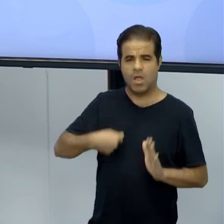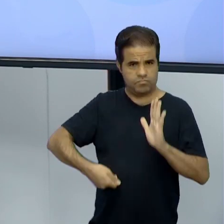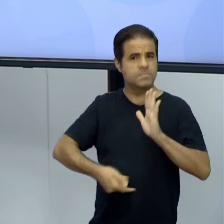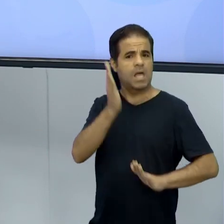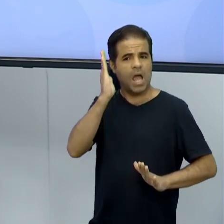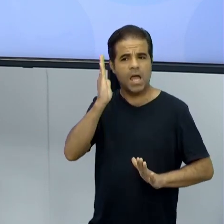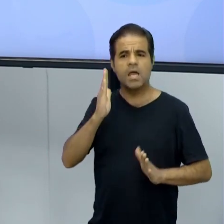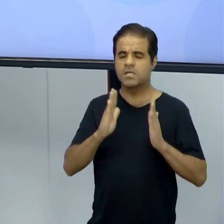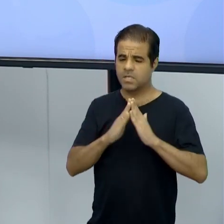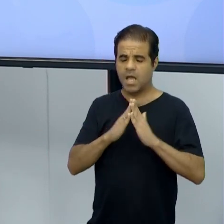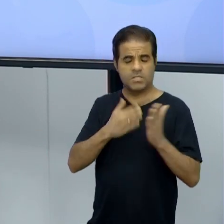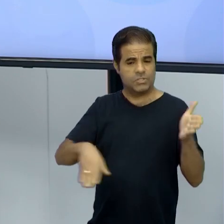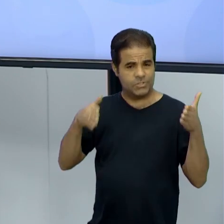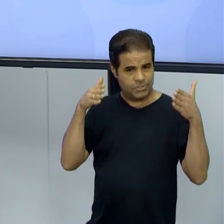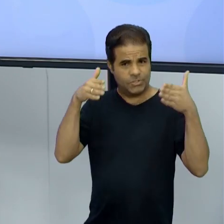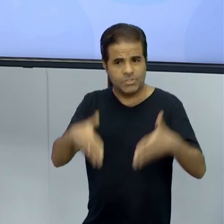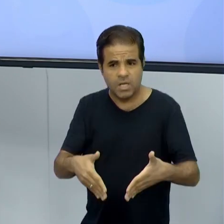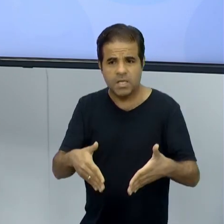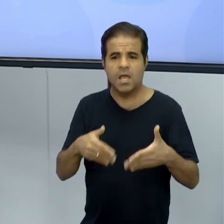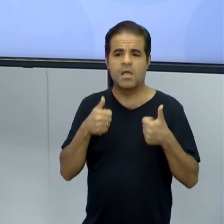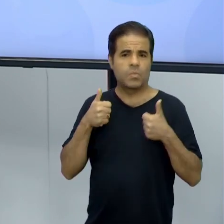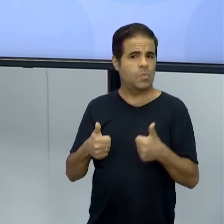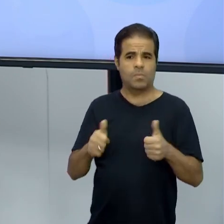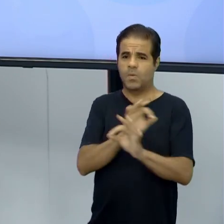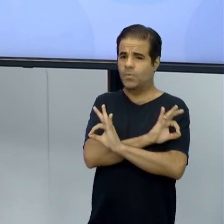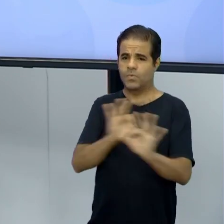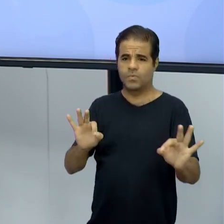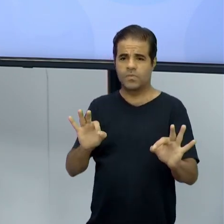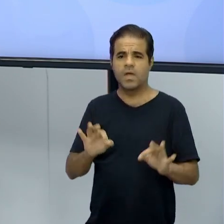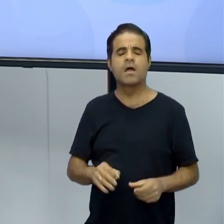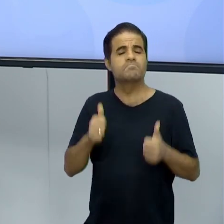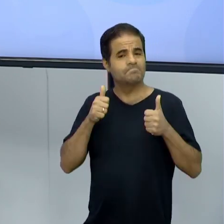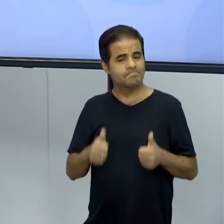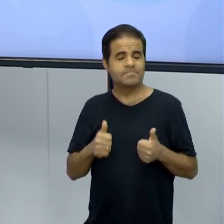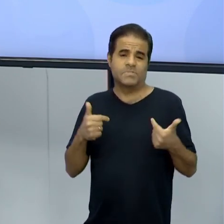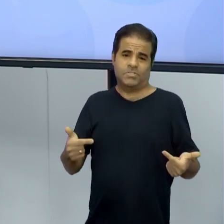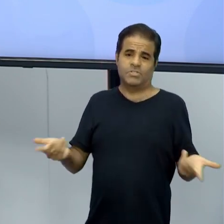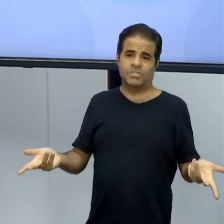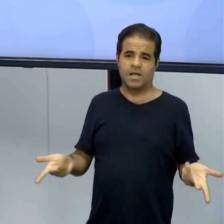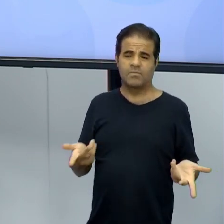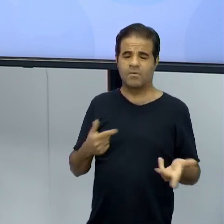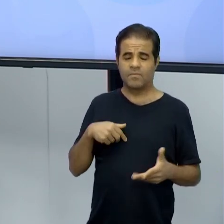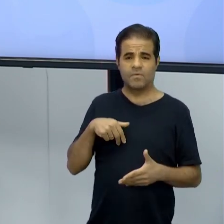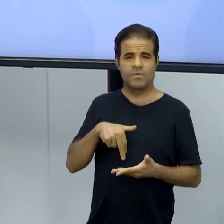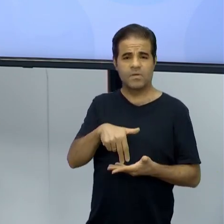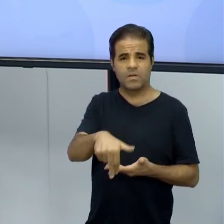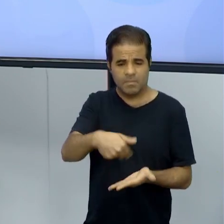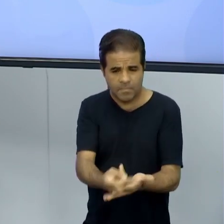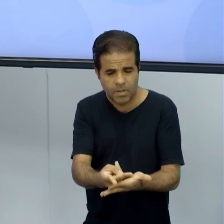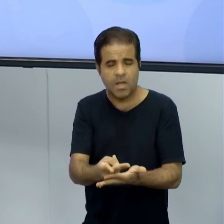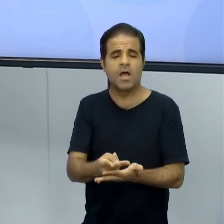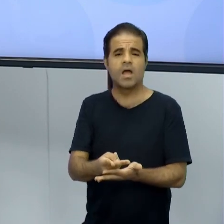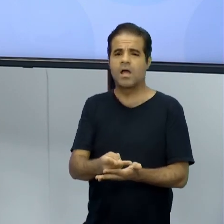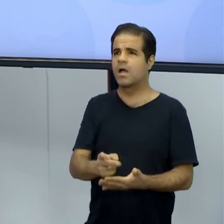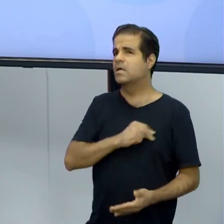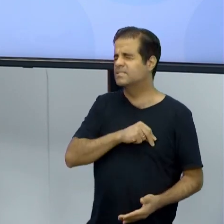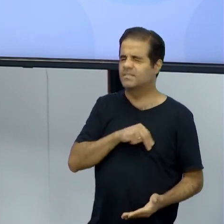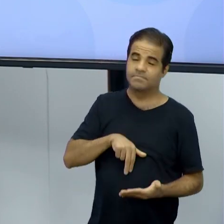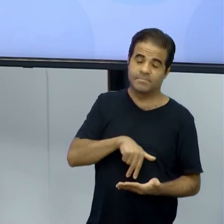de casa, cheguei aqui na escola e deu tudo bem, deu tudo certo. Ai, que chato. Agora você tropeça no caminho.